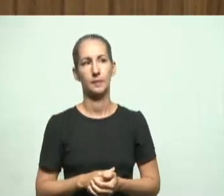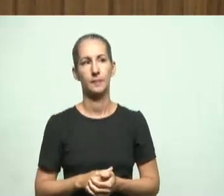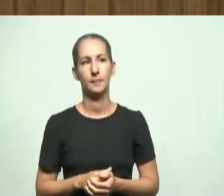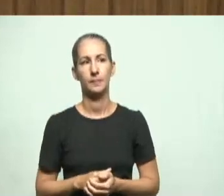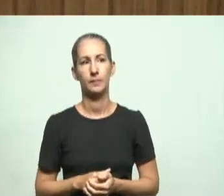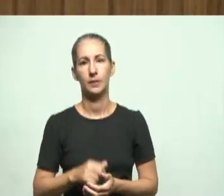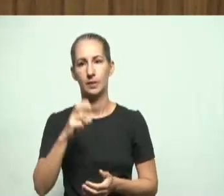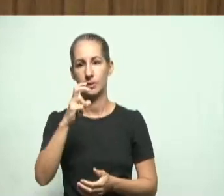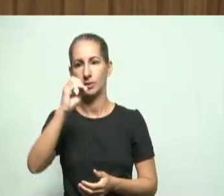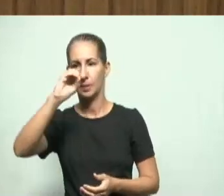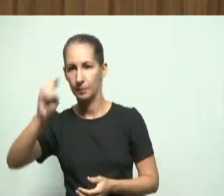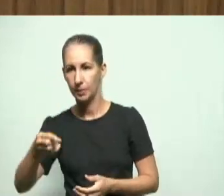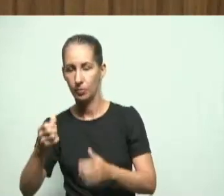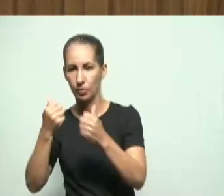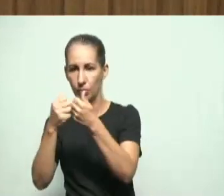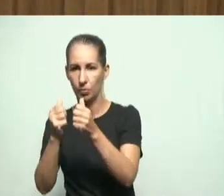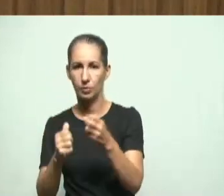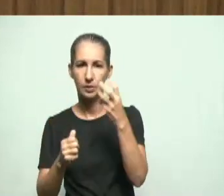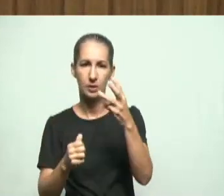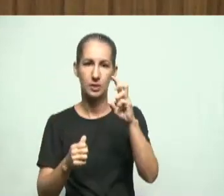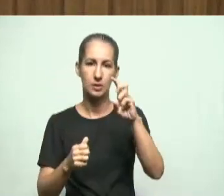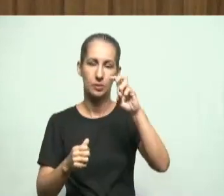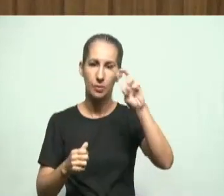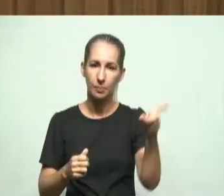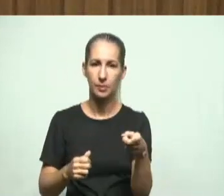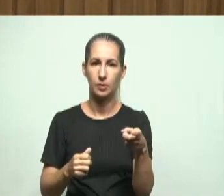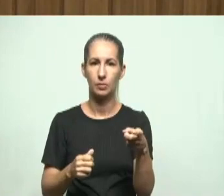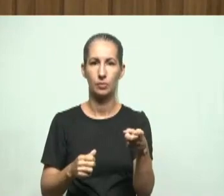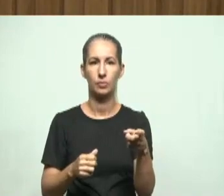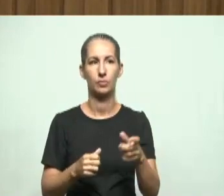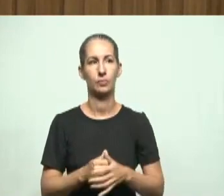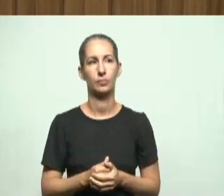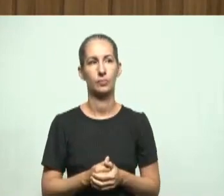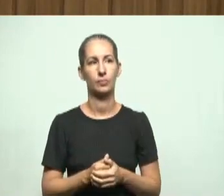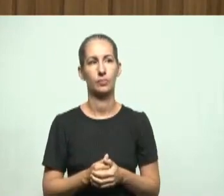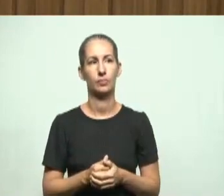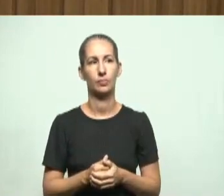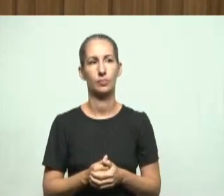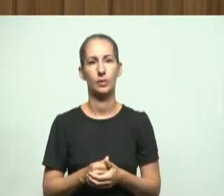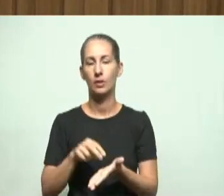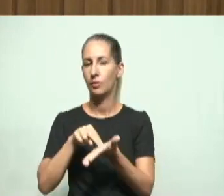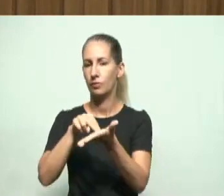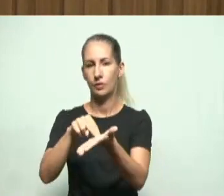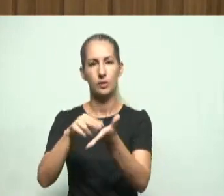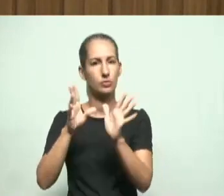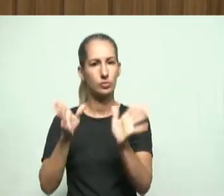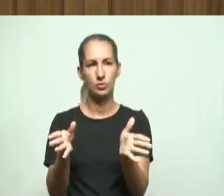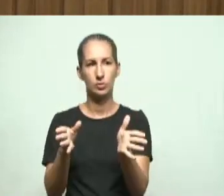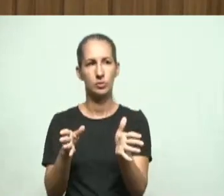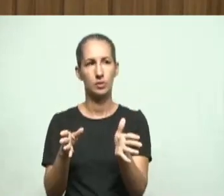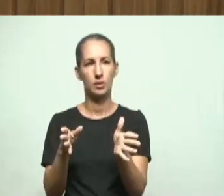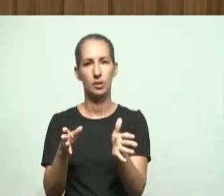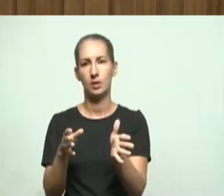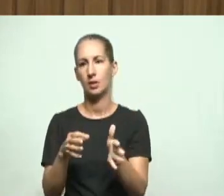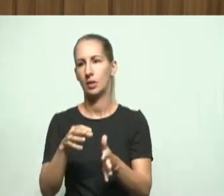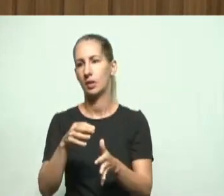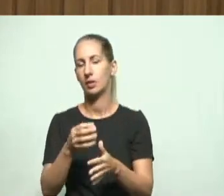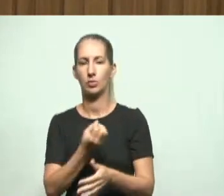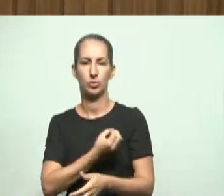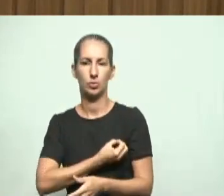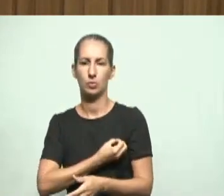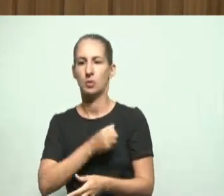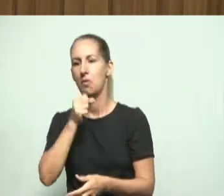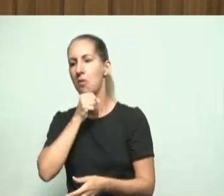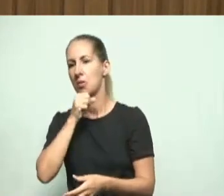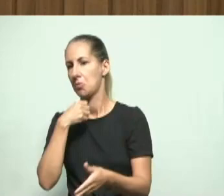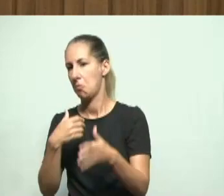é 50 mil o ônibus, 35 mil o alternativo. Ele vai ganhar fixo, ele não vai saber se vai transportar quantidade de